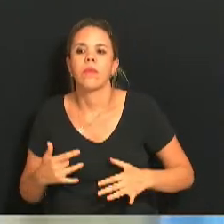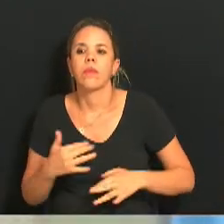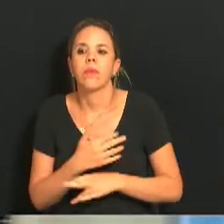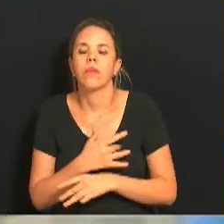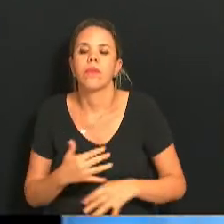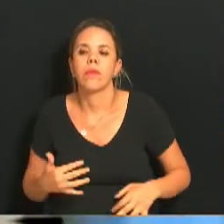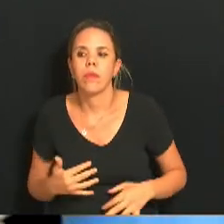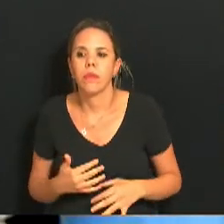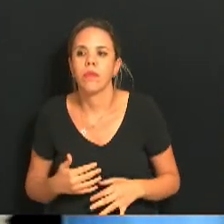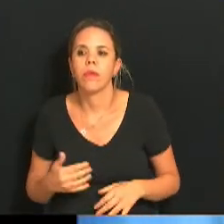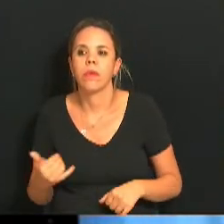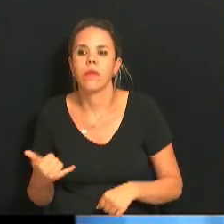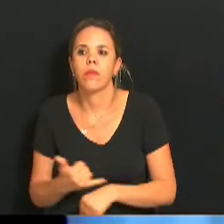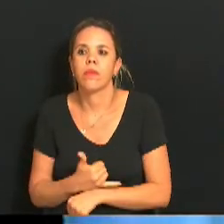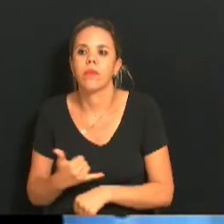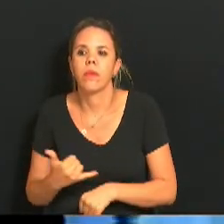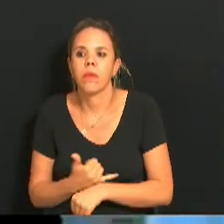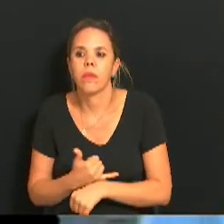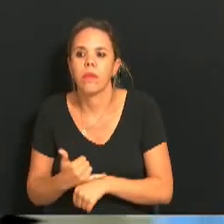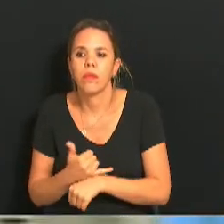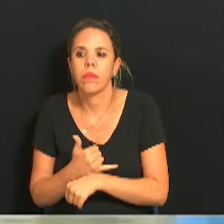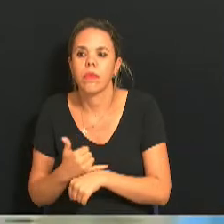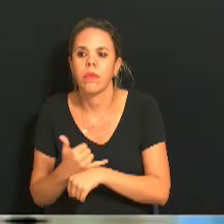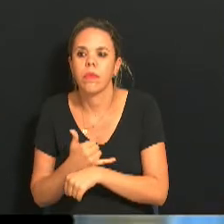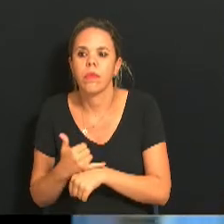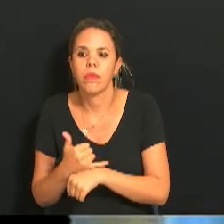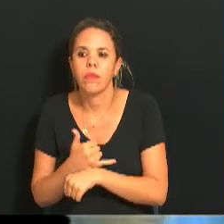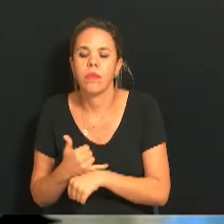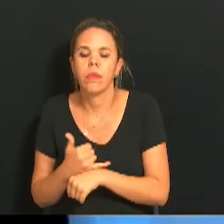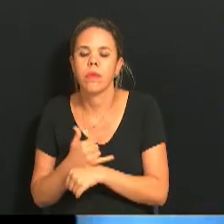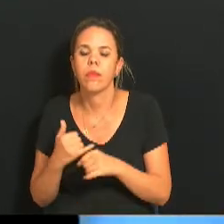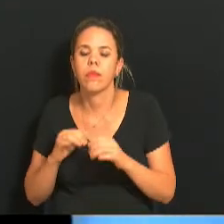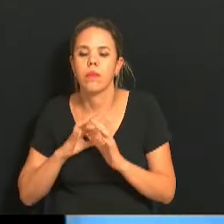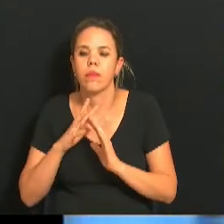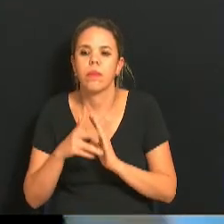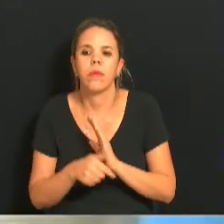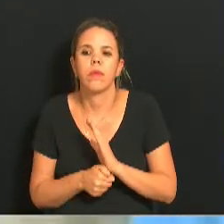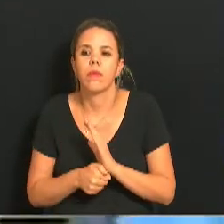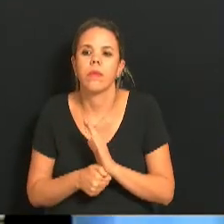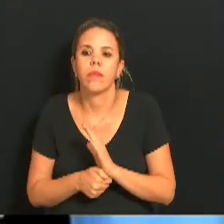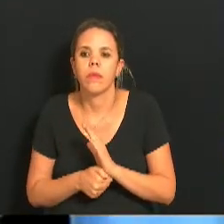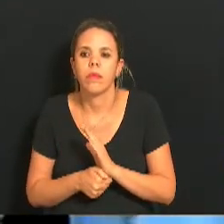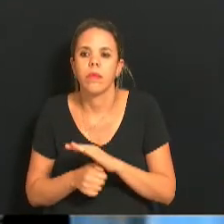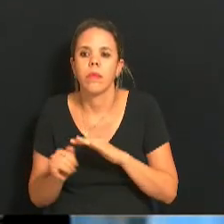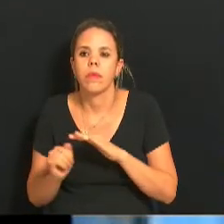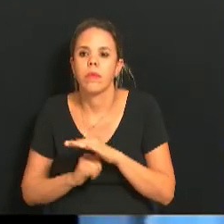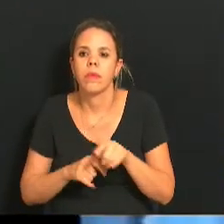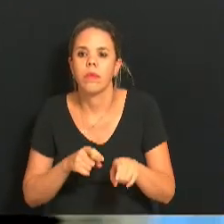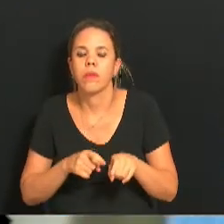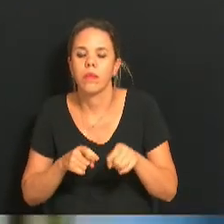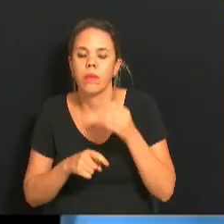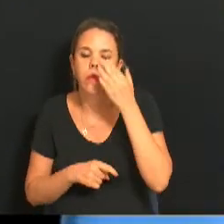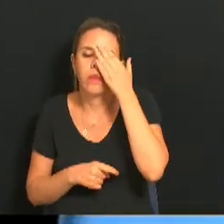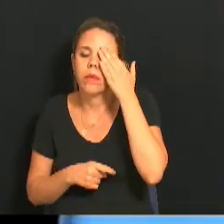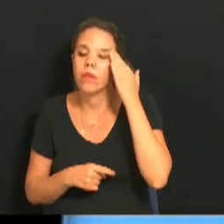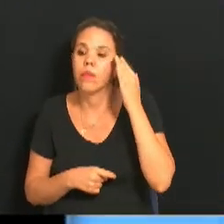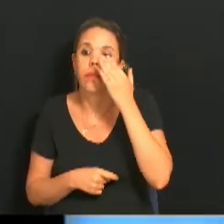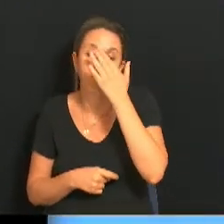e infraestrutura é meio ambiente o Instituto agronômico